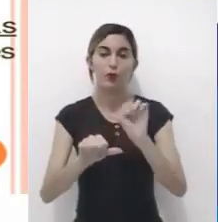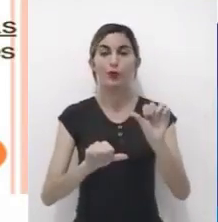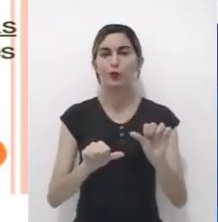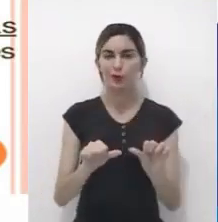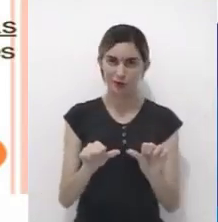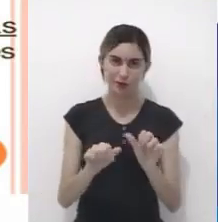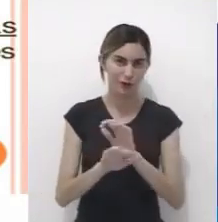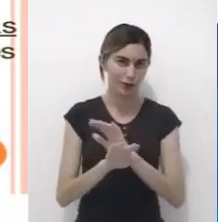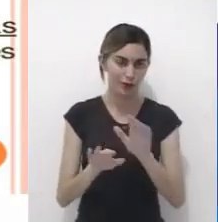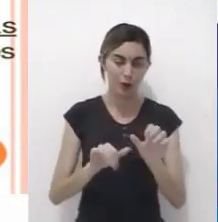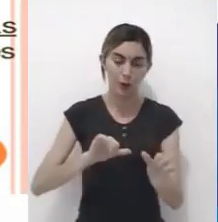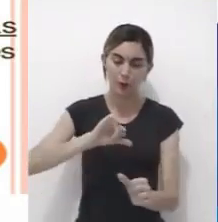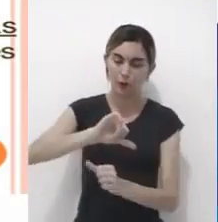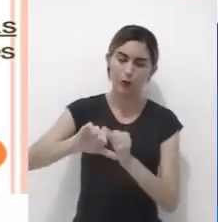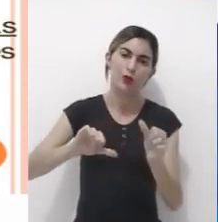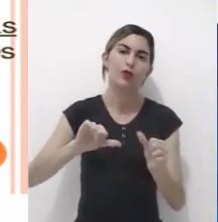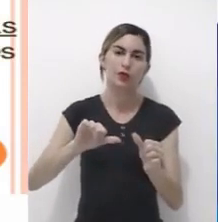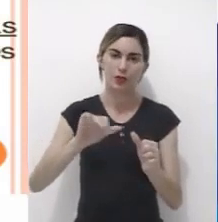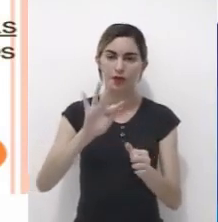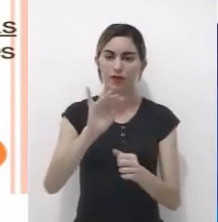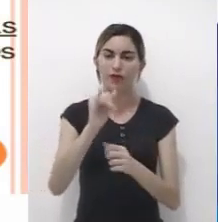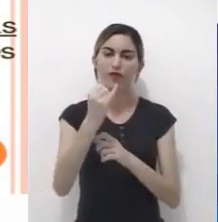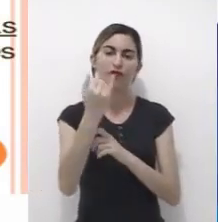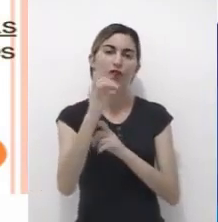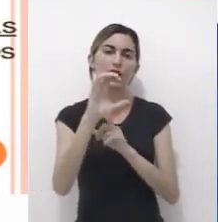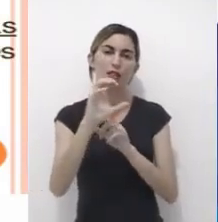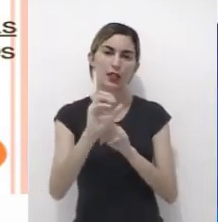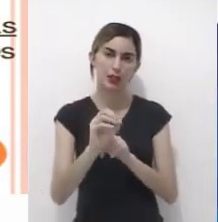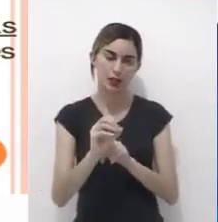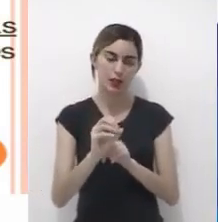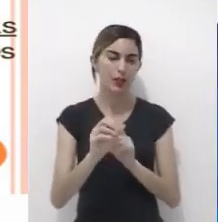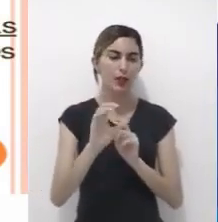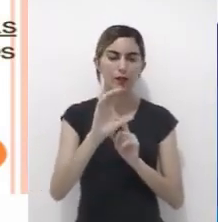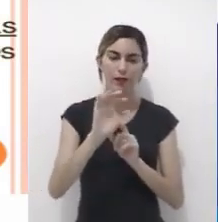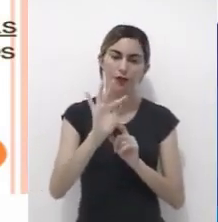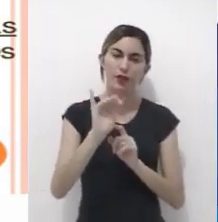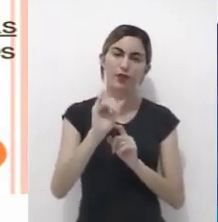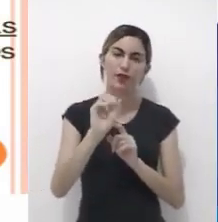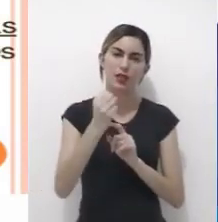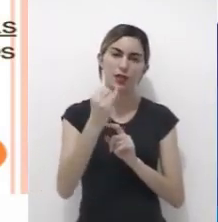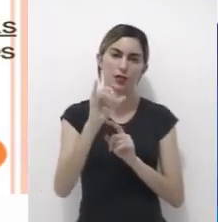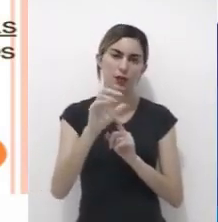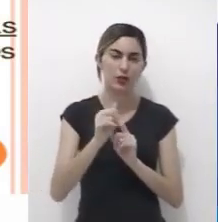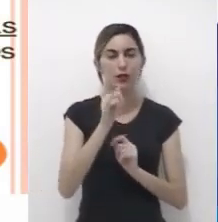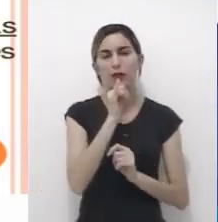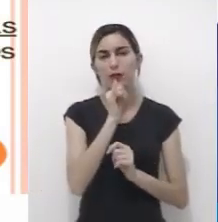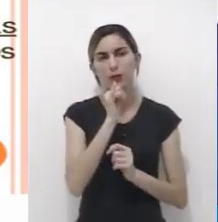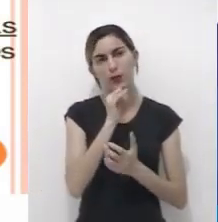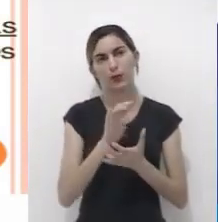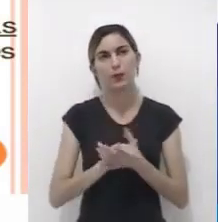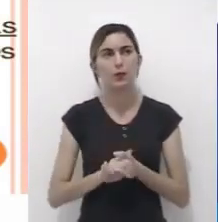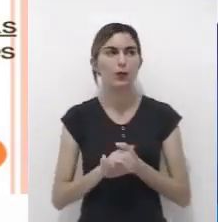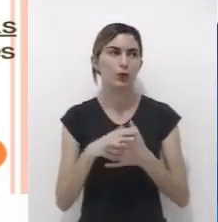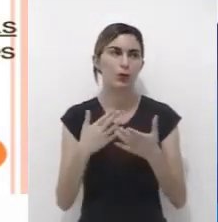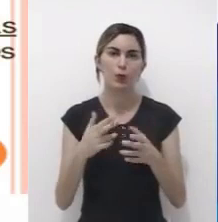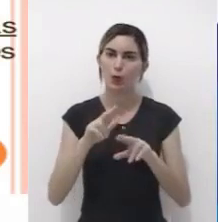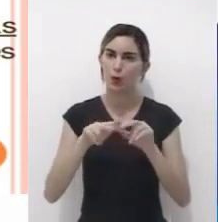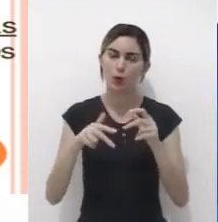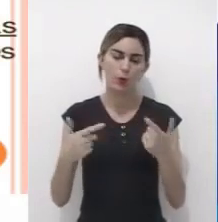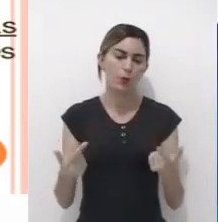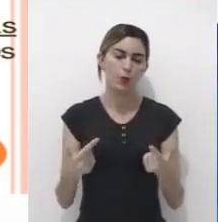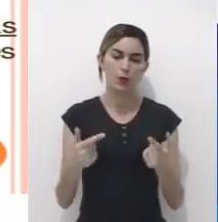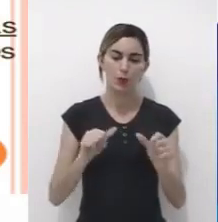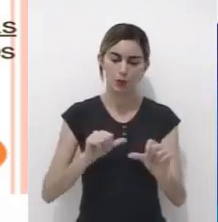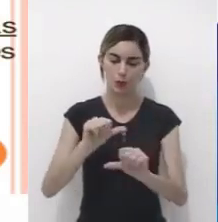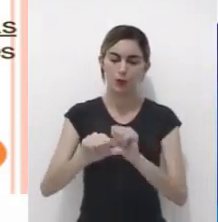se tratando de uma transformação física, né? Por exemplo, posso ter uma substância,